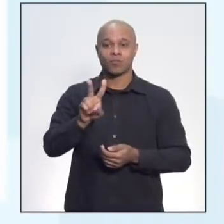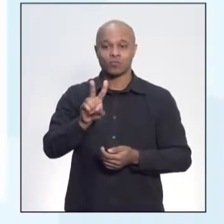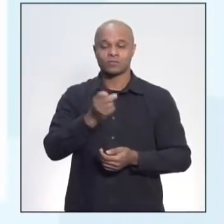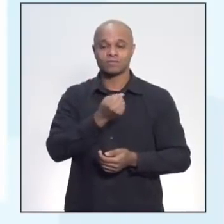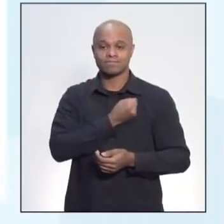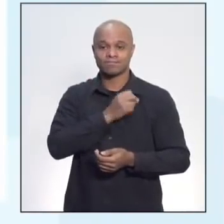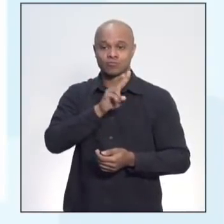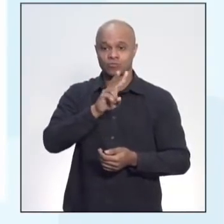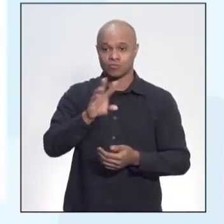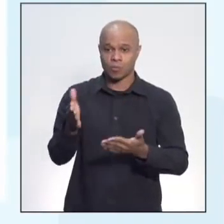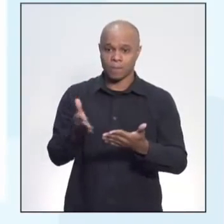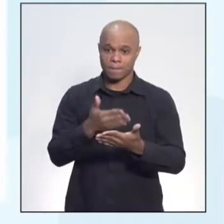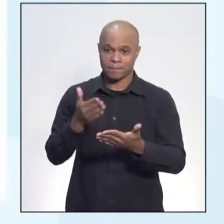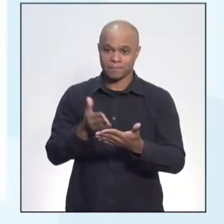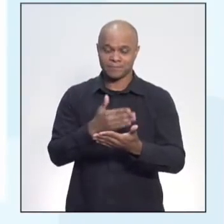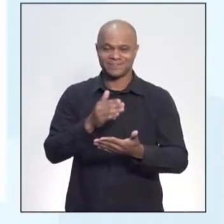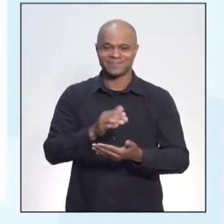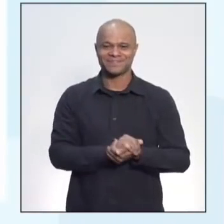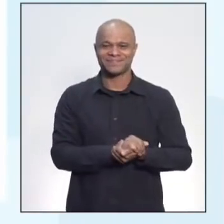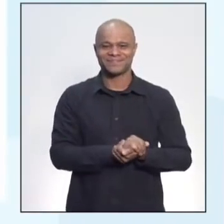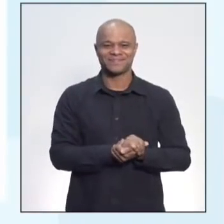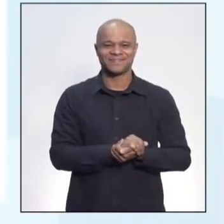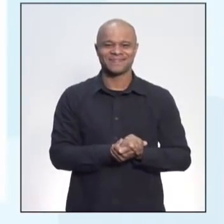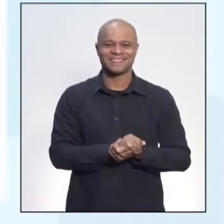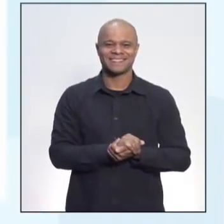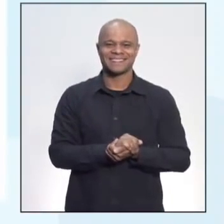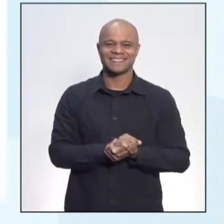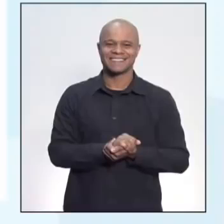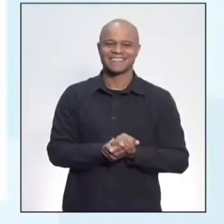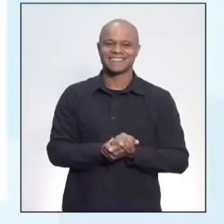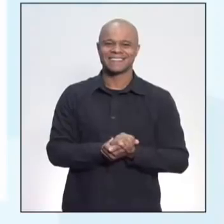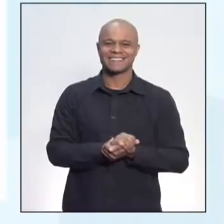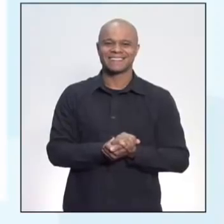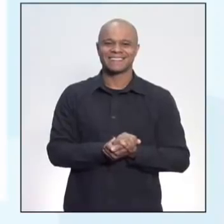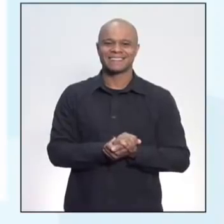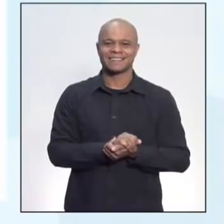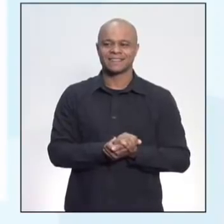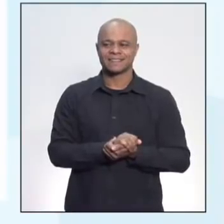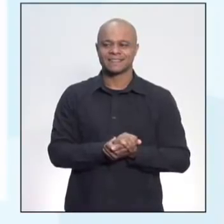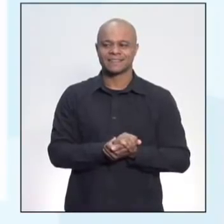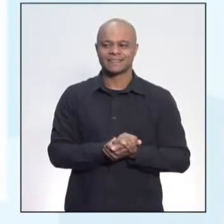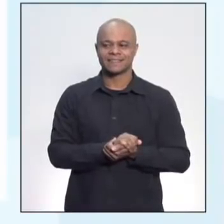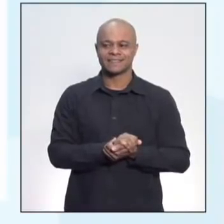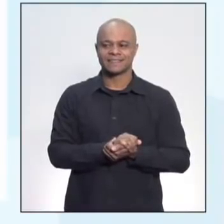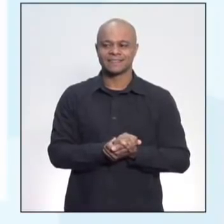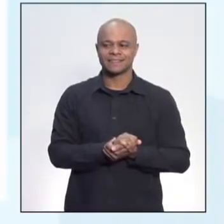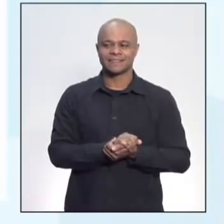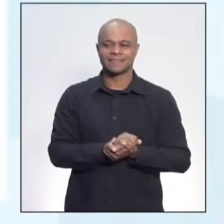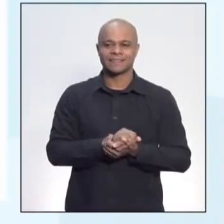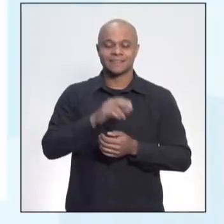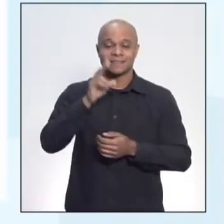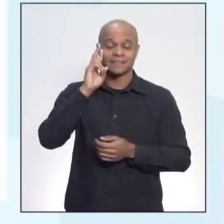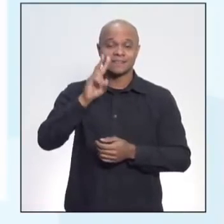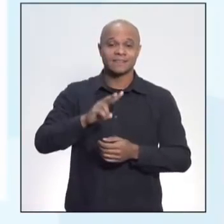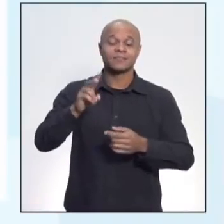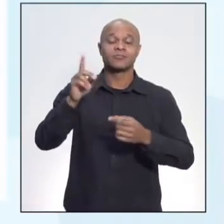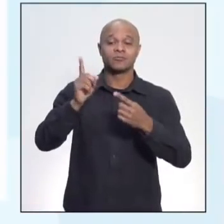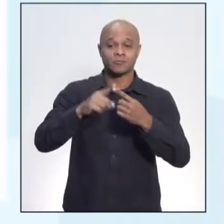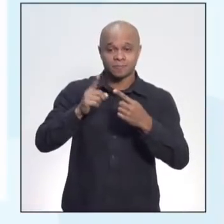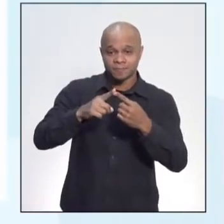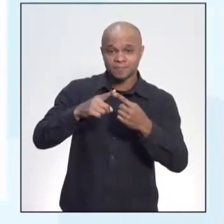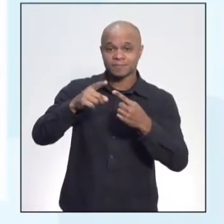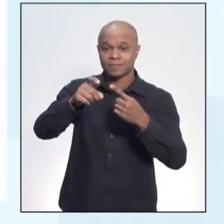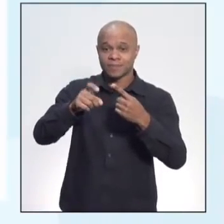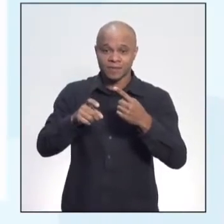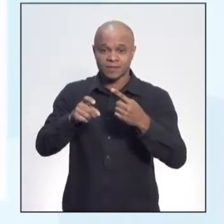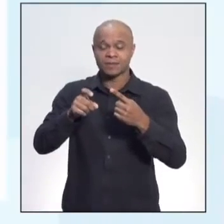página 12. Então, se você abrir seu volume 2, página 12. Então, ali você tem 2 pontos já marcados, tá? O primeiro ponto tem